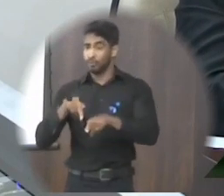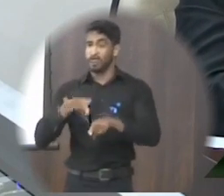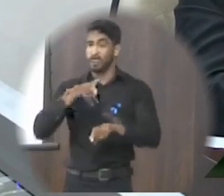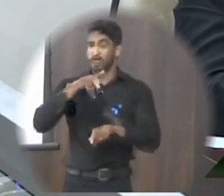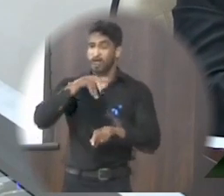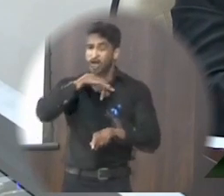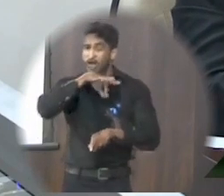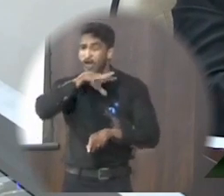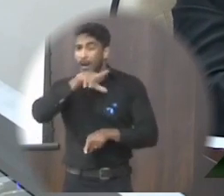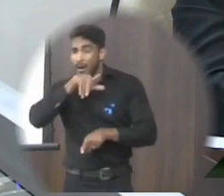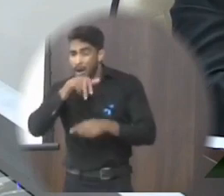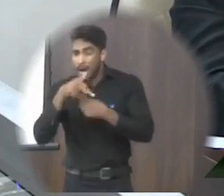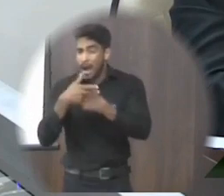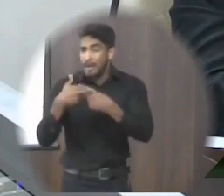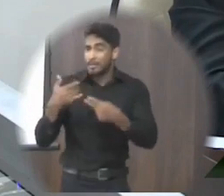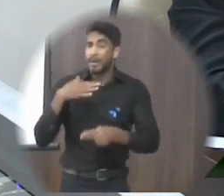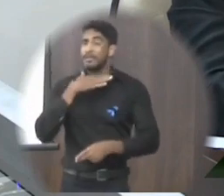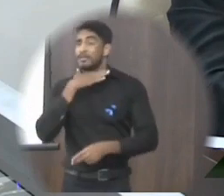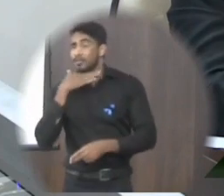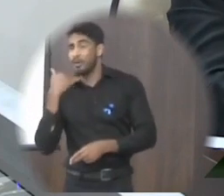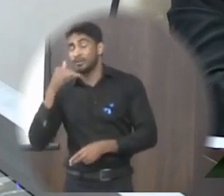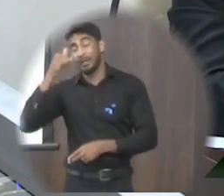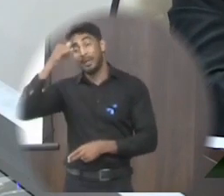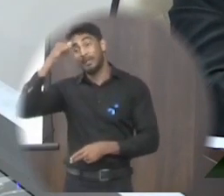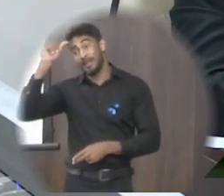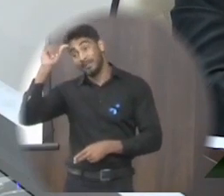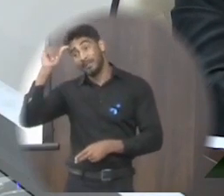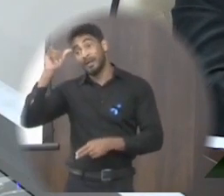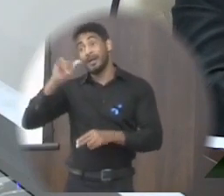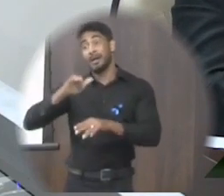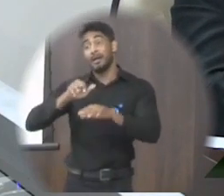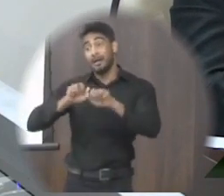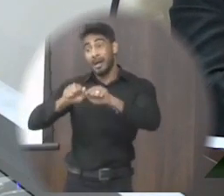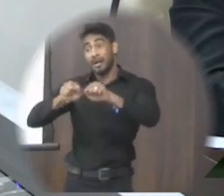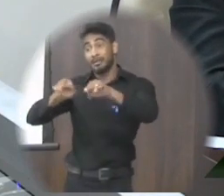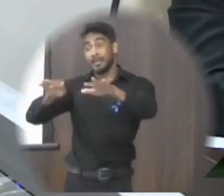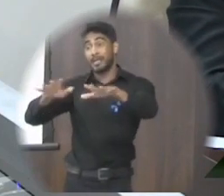mortos. Então, isso aí para poder evitar a propagação de doenças.